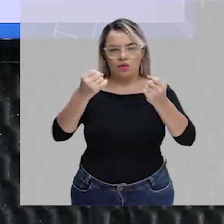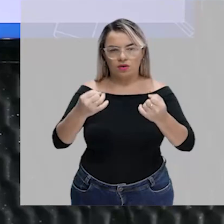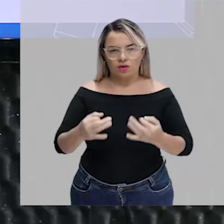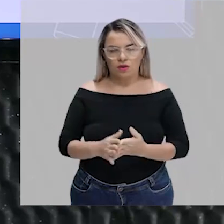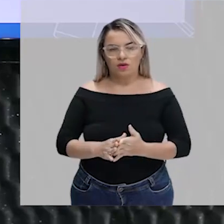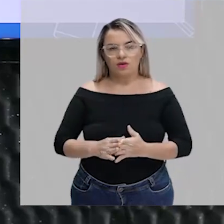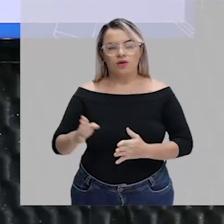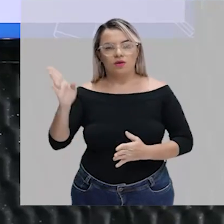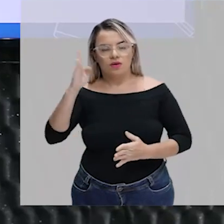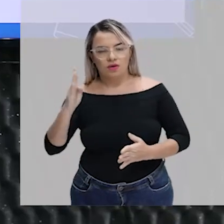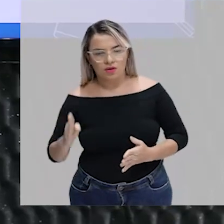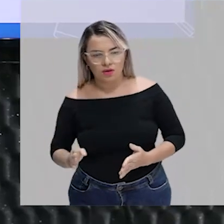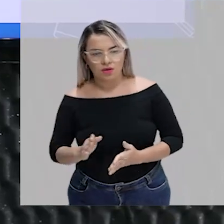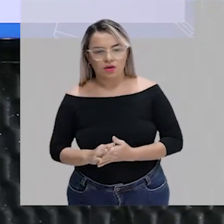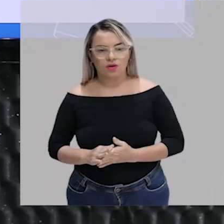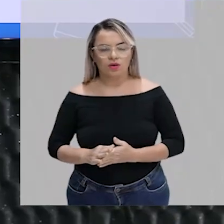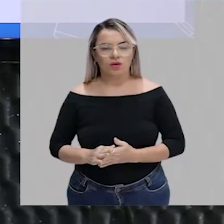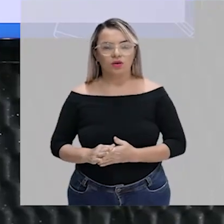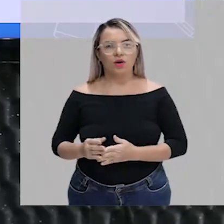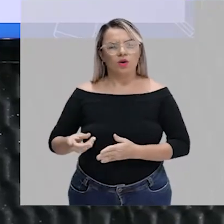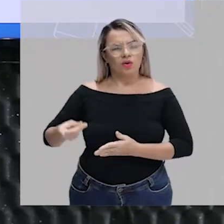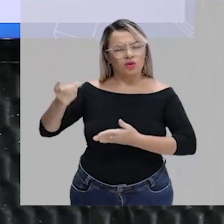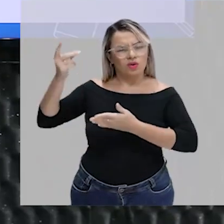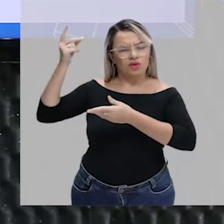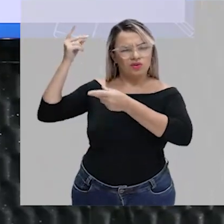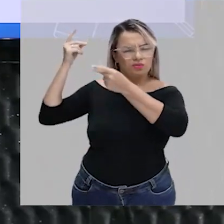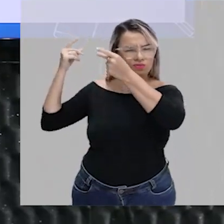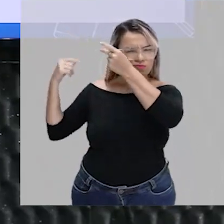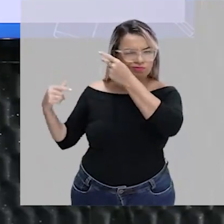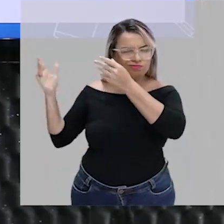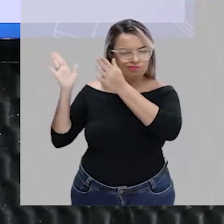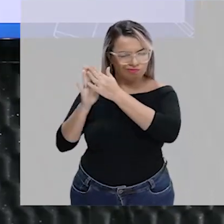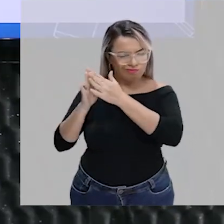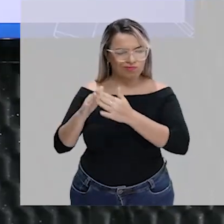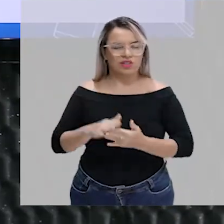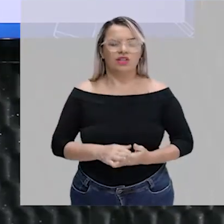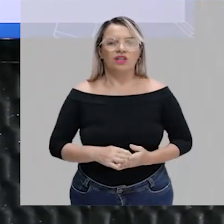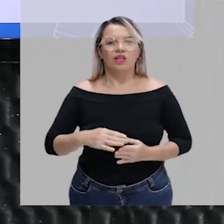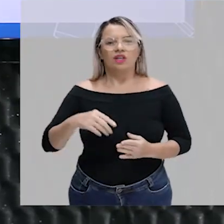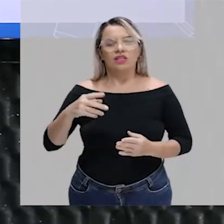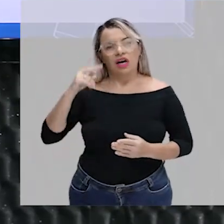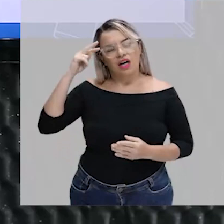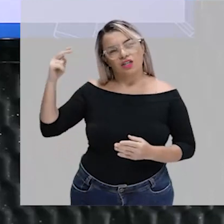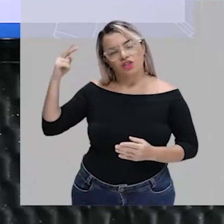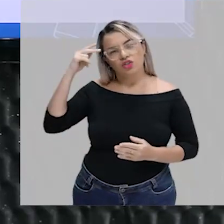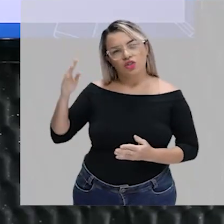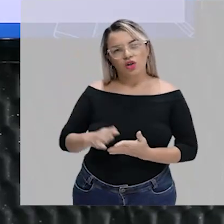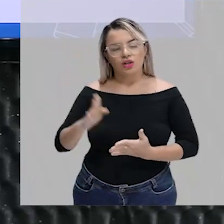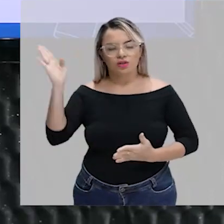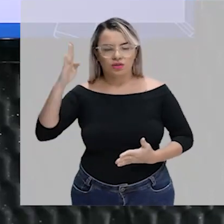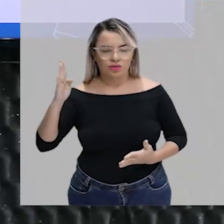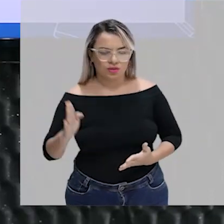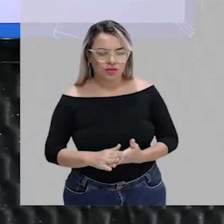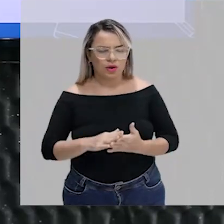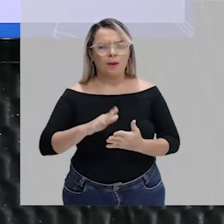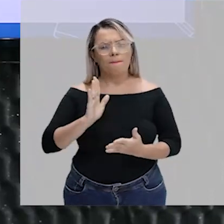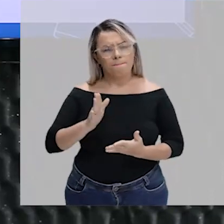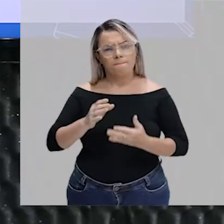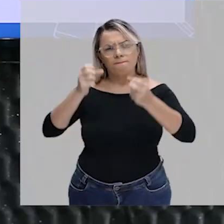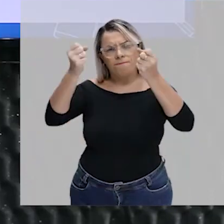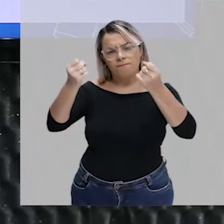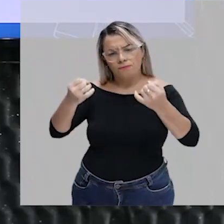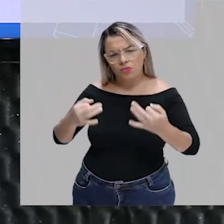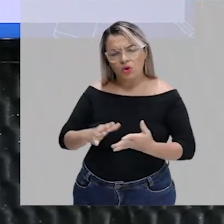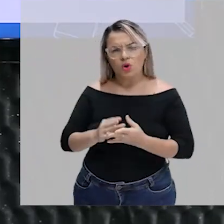dos antecedentes históricos. Então aqui eu vou entrar um pouco aí na disciplina de História do Brasil, para poder explicar para vocês um pouco melhor